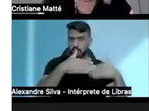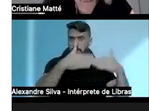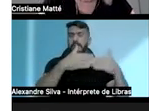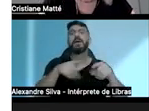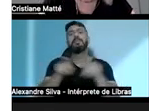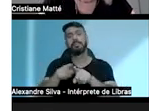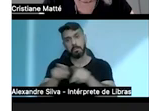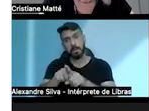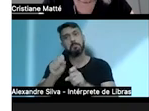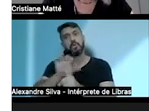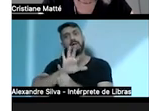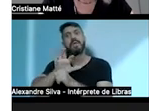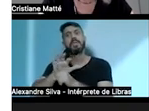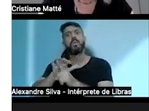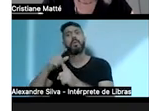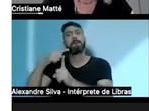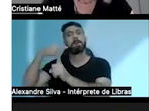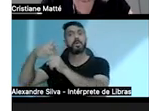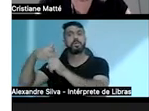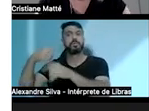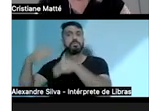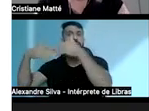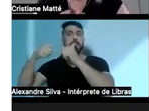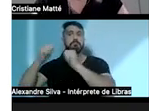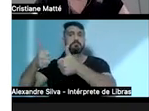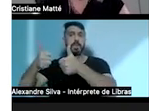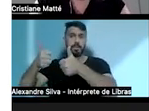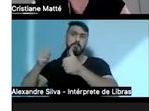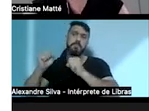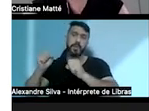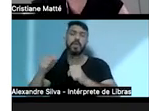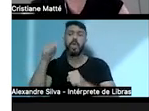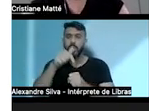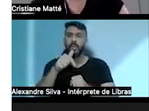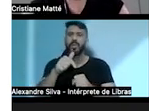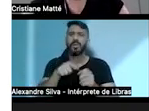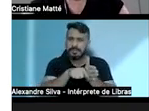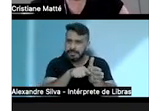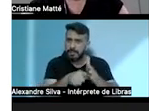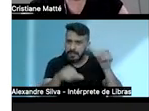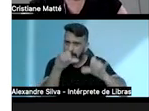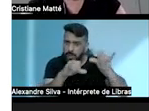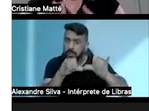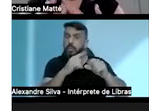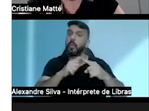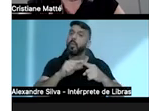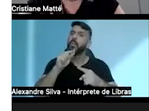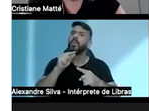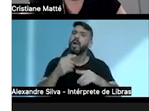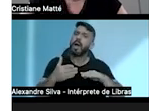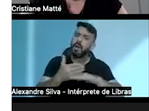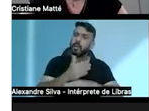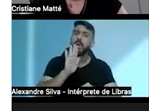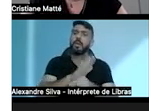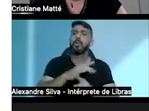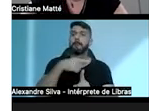fatores afetam de forma positiva o desenvolvimento. E eu, no laboratório, tento buscar intervenções que sejam positivas. E